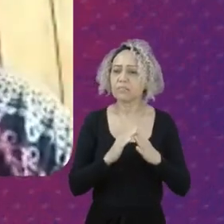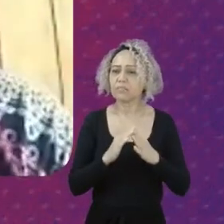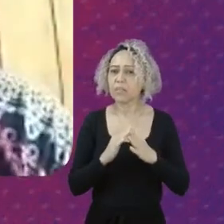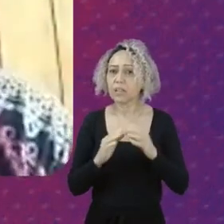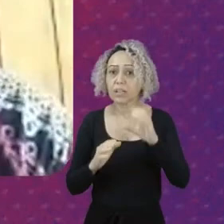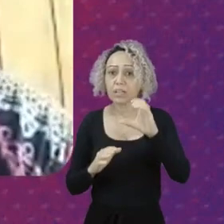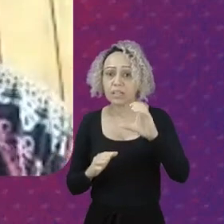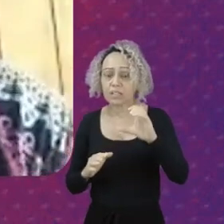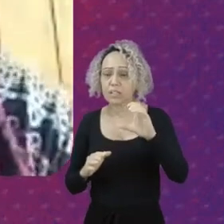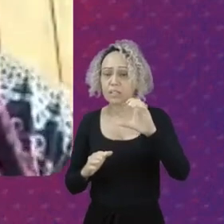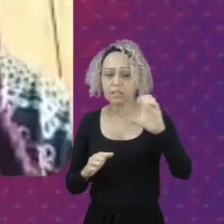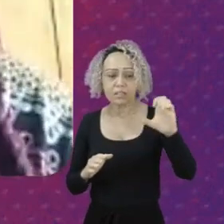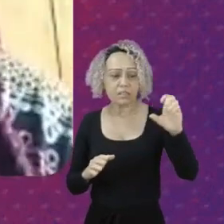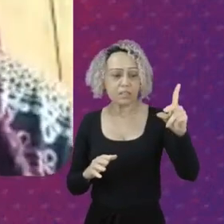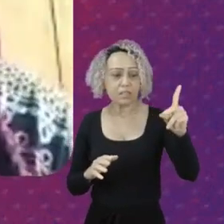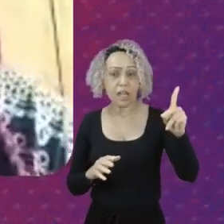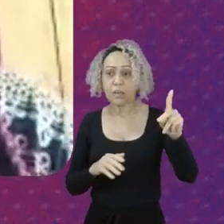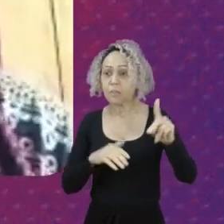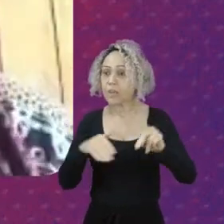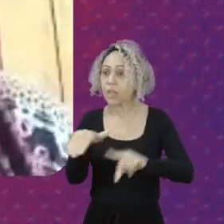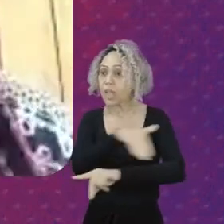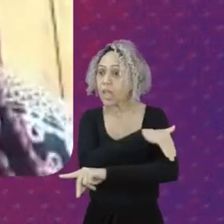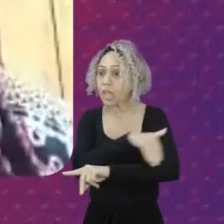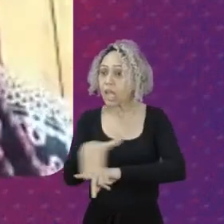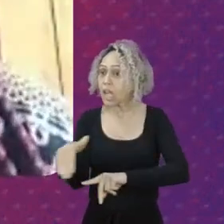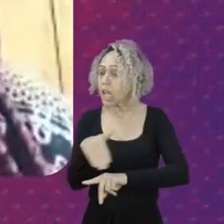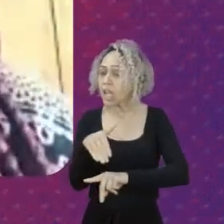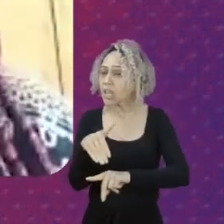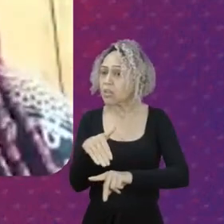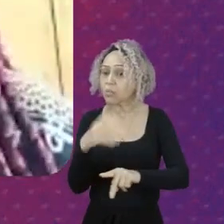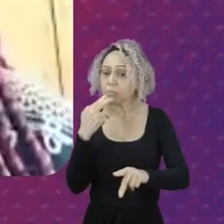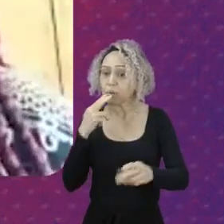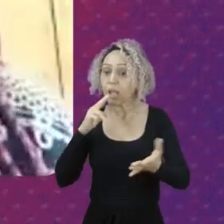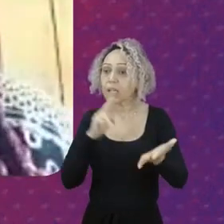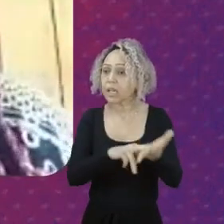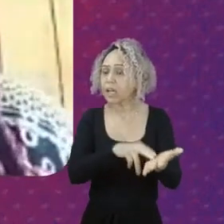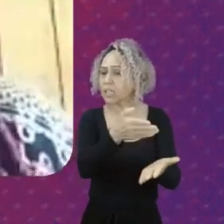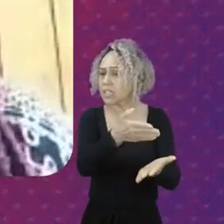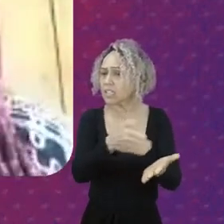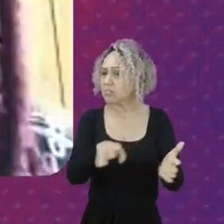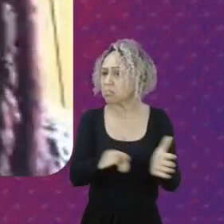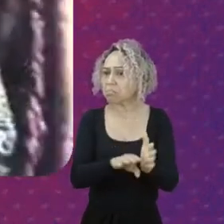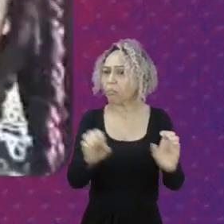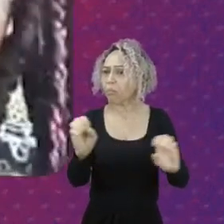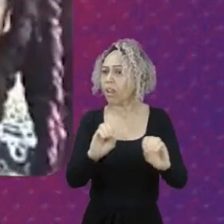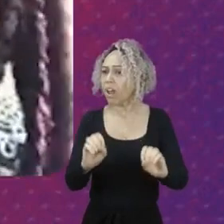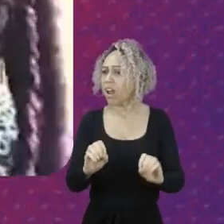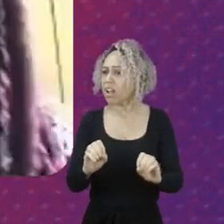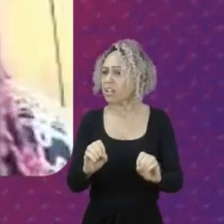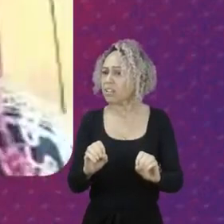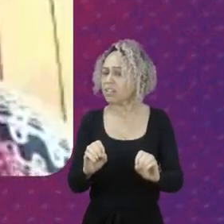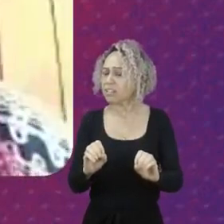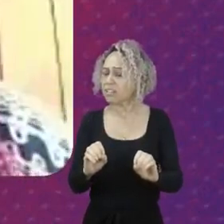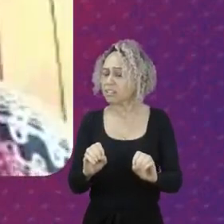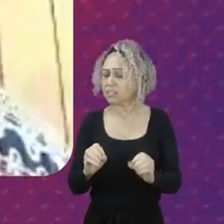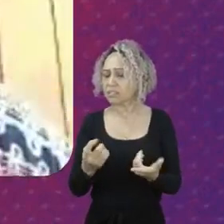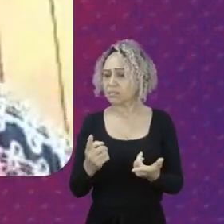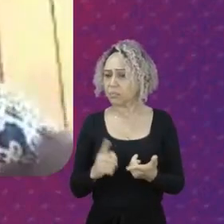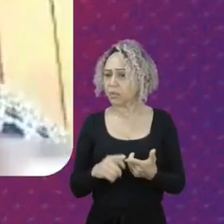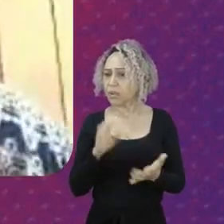CEP, não recebem uma correspondência de forma adequada, que